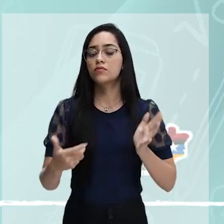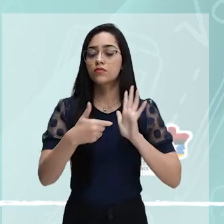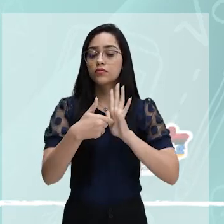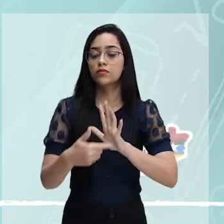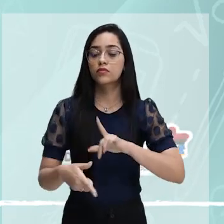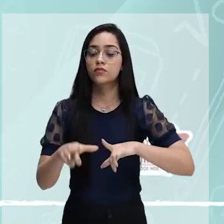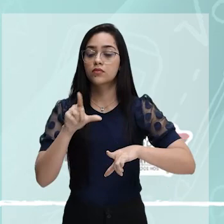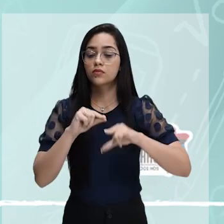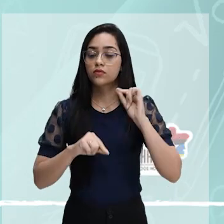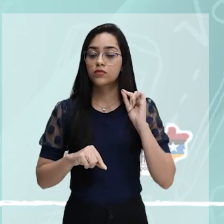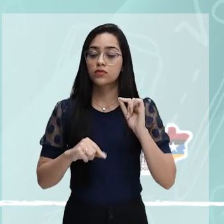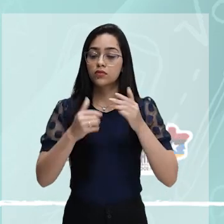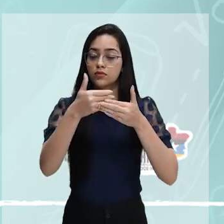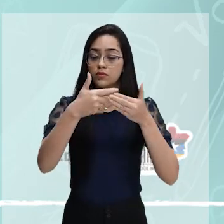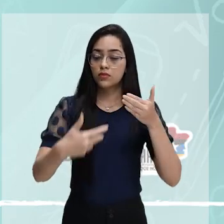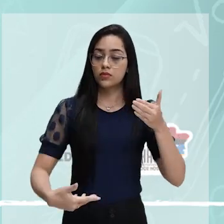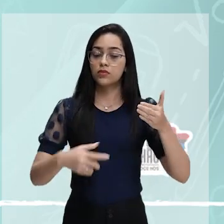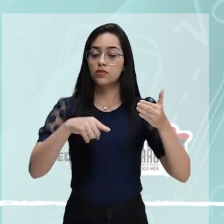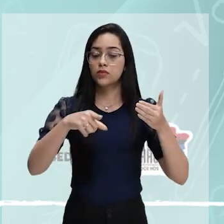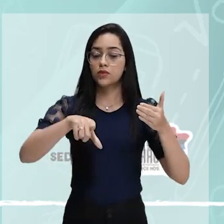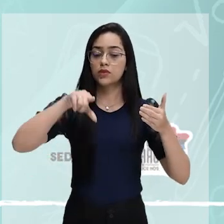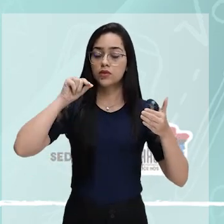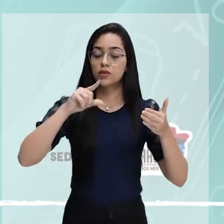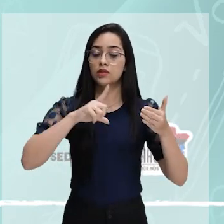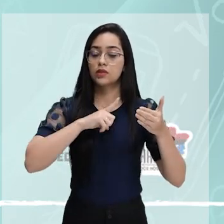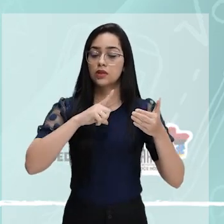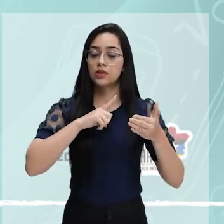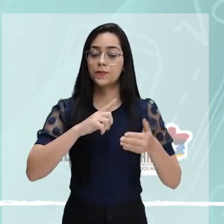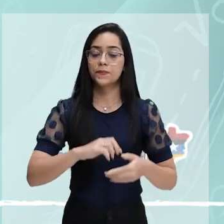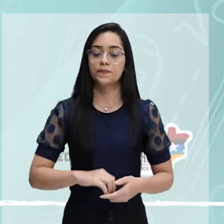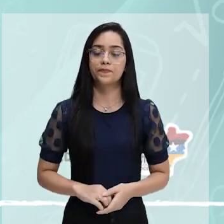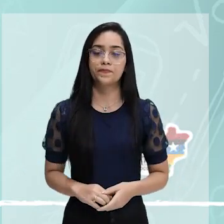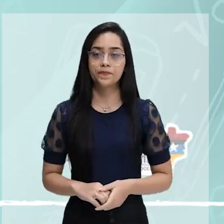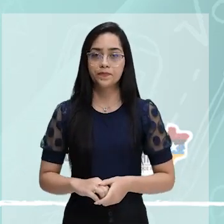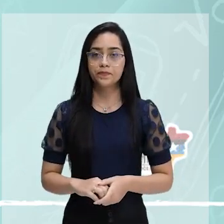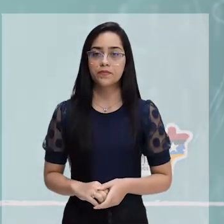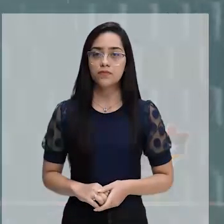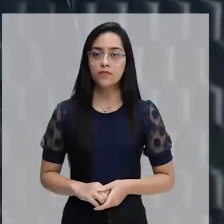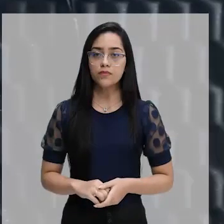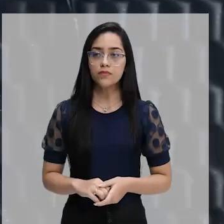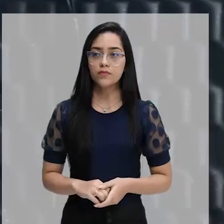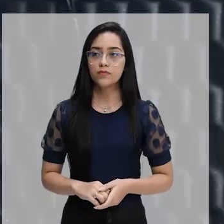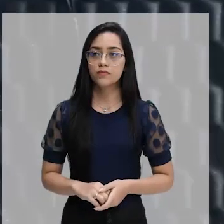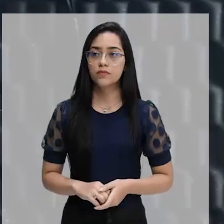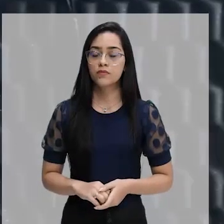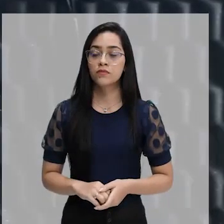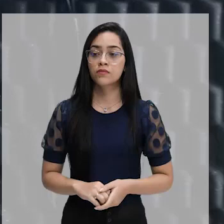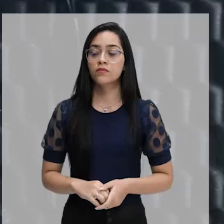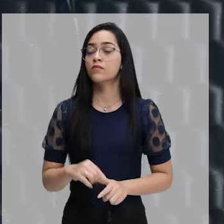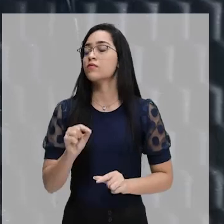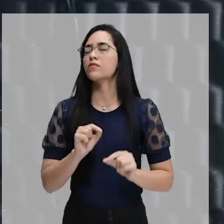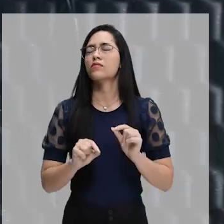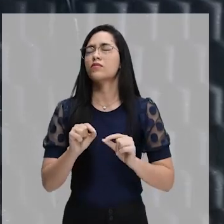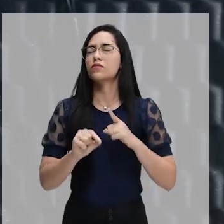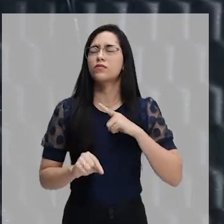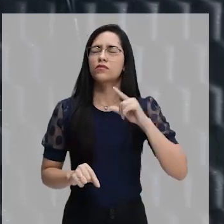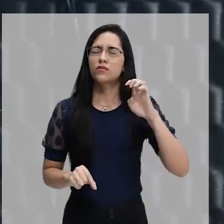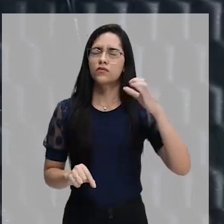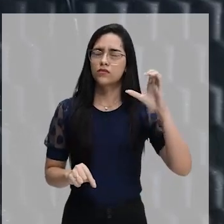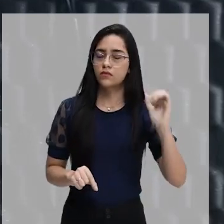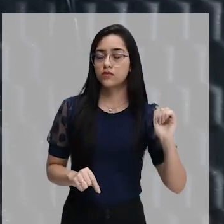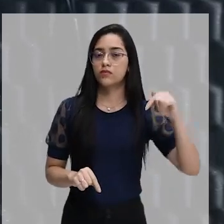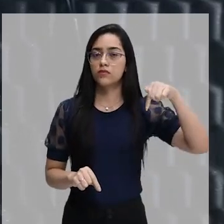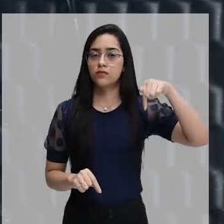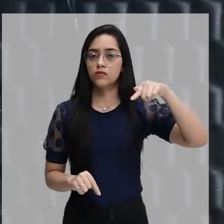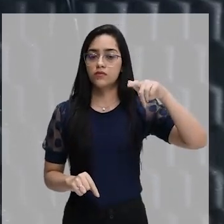Selecione-os na relação abaixo e depois assinale a alternativa que os contém. Aqui, gente, o Essa de Queiroz faz